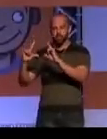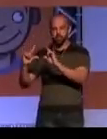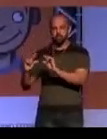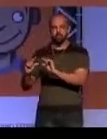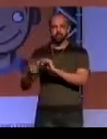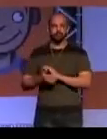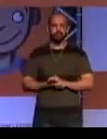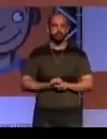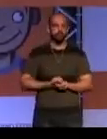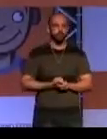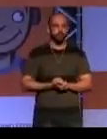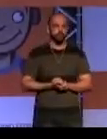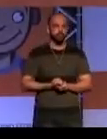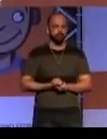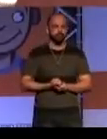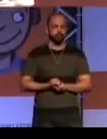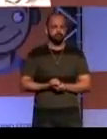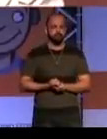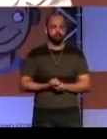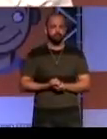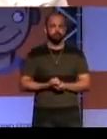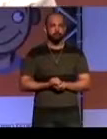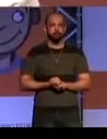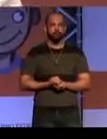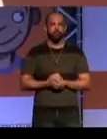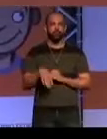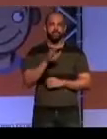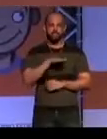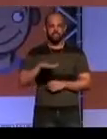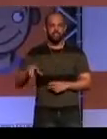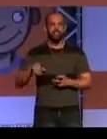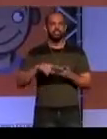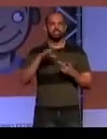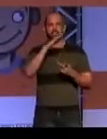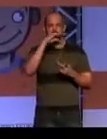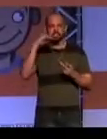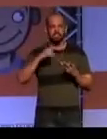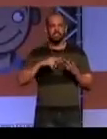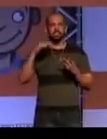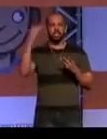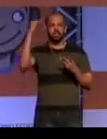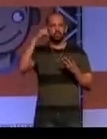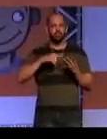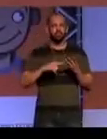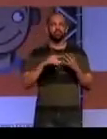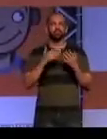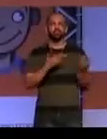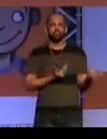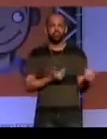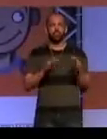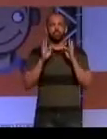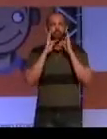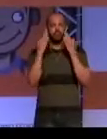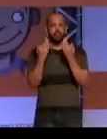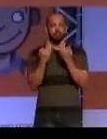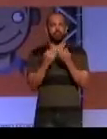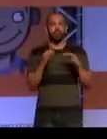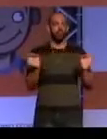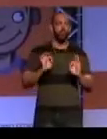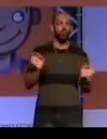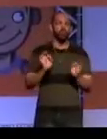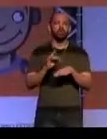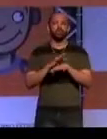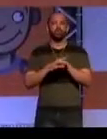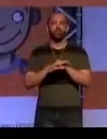remota. As crianças, adolescentes, adultos, jovens, famílias não sofreram com doenças e